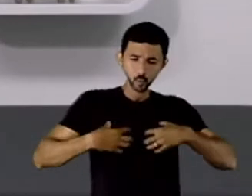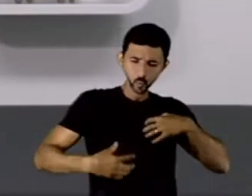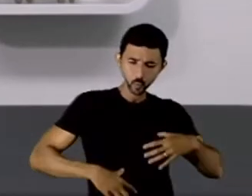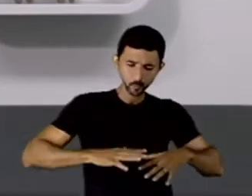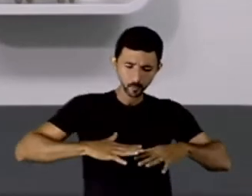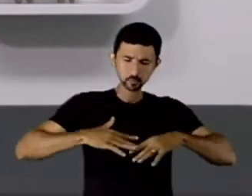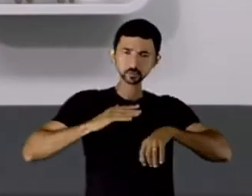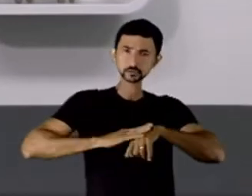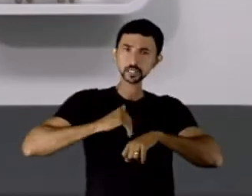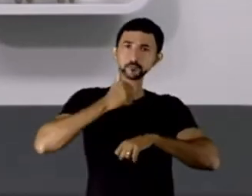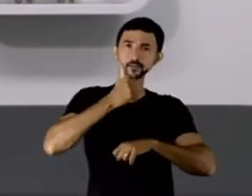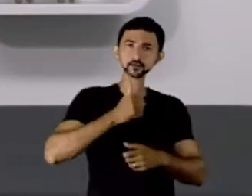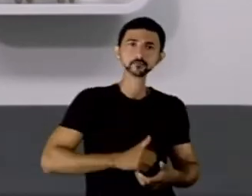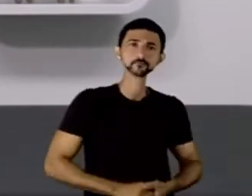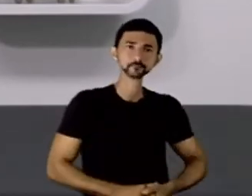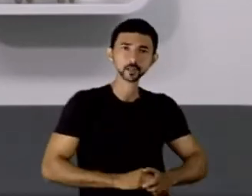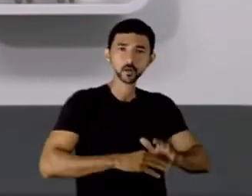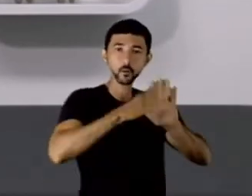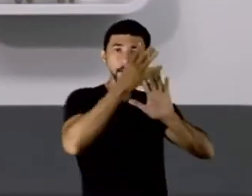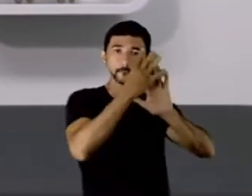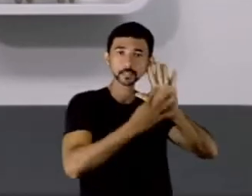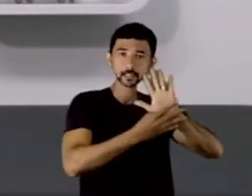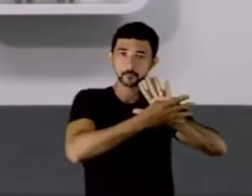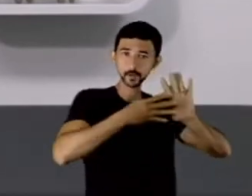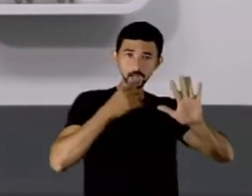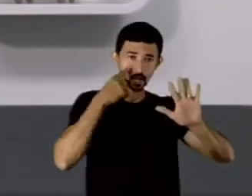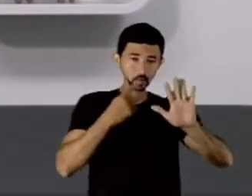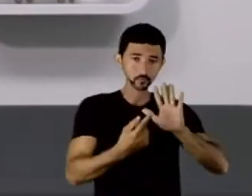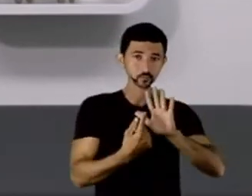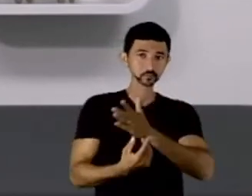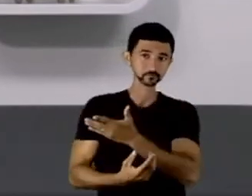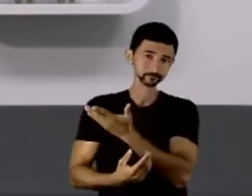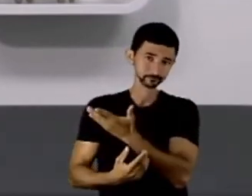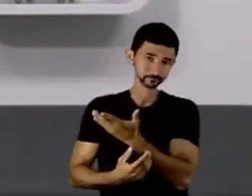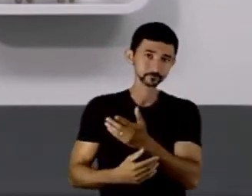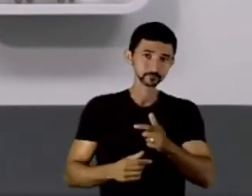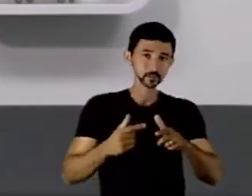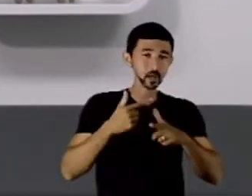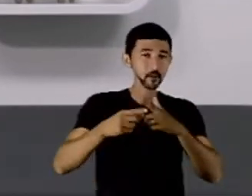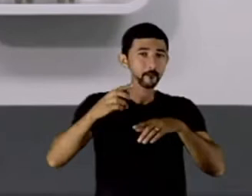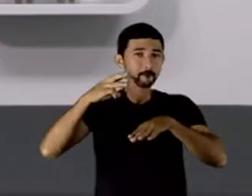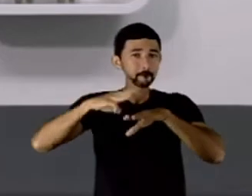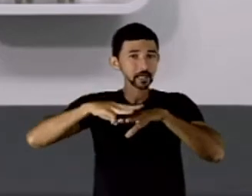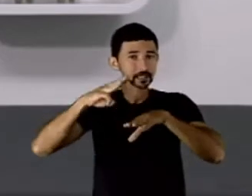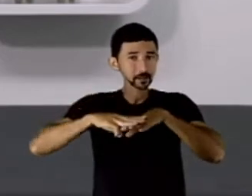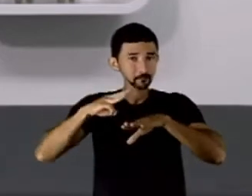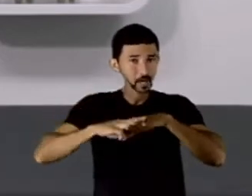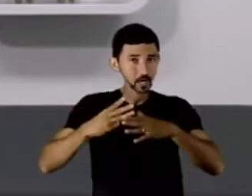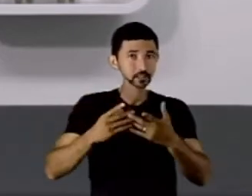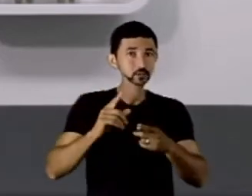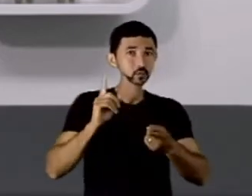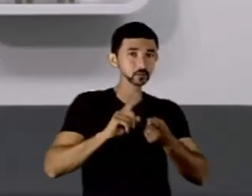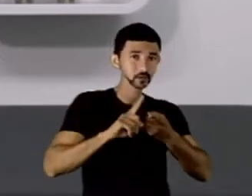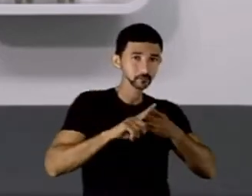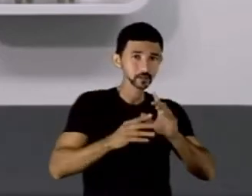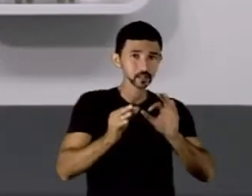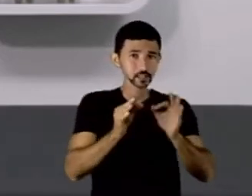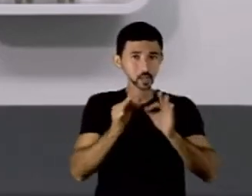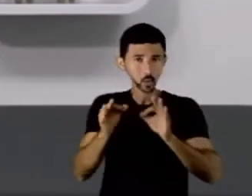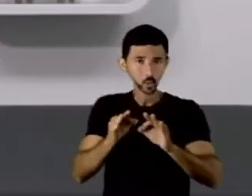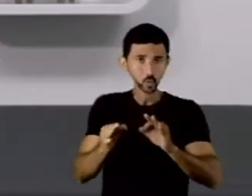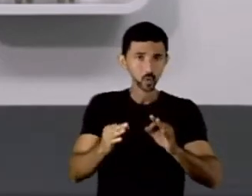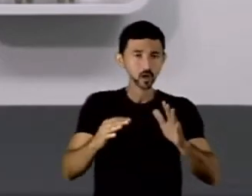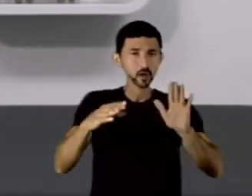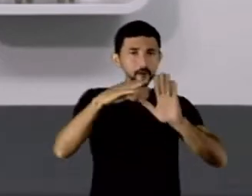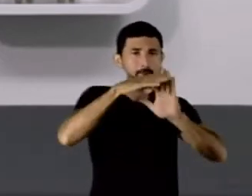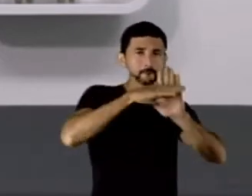melhorar. Então, tem uma tabela que eu te mostro tanto o problema matemático como esse